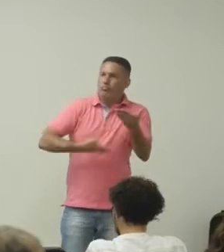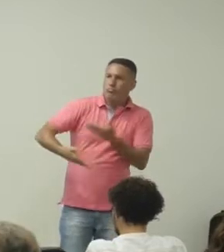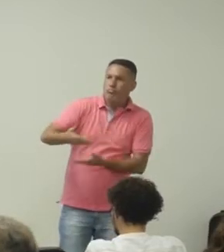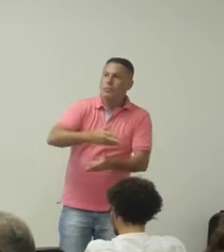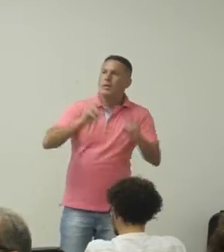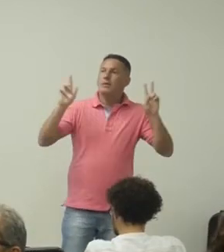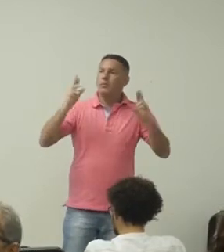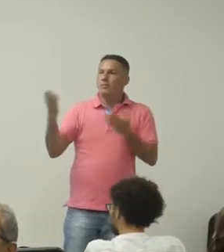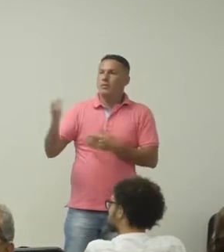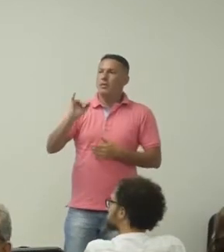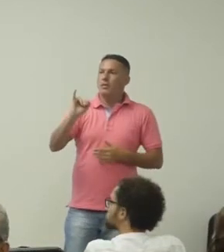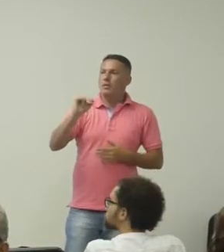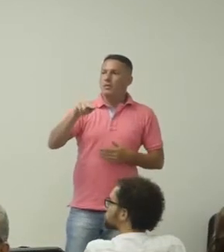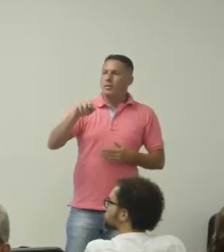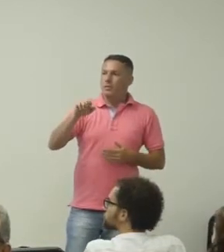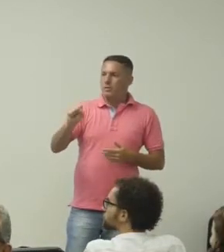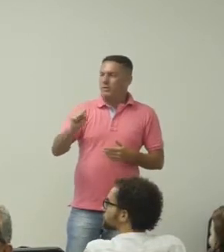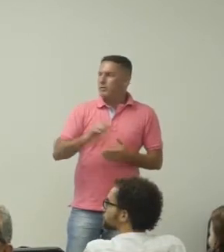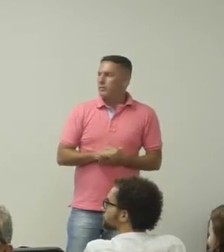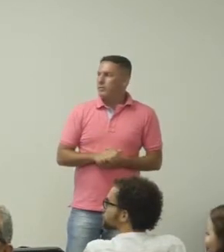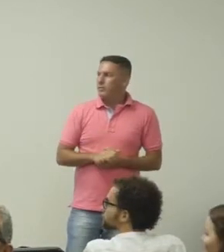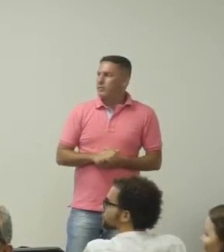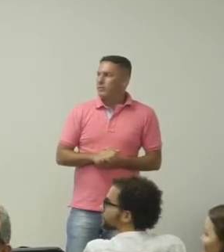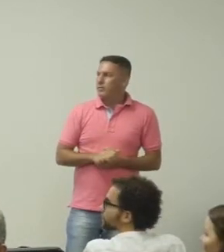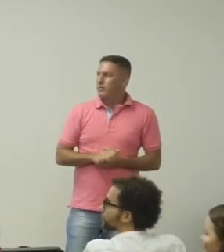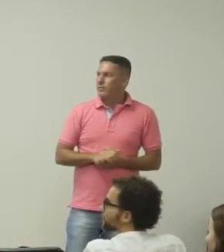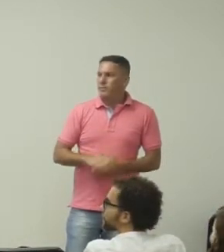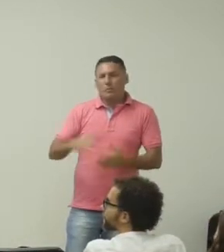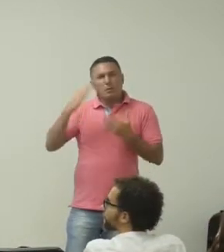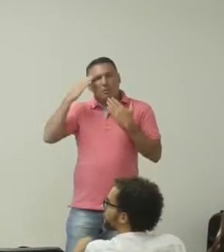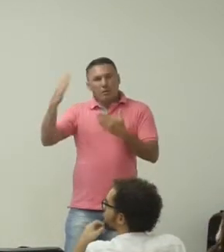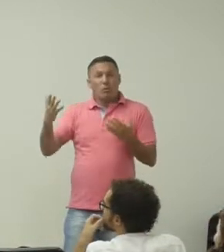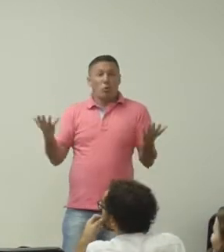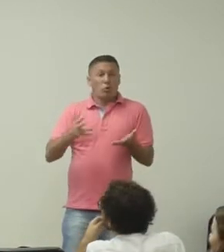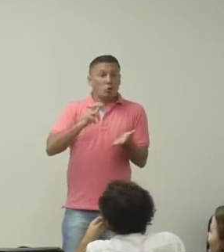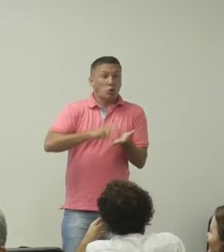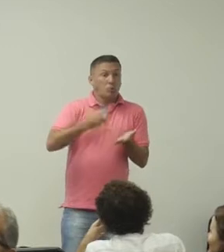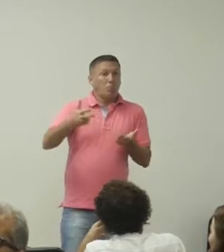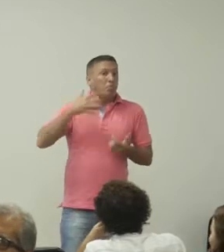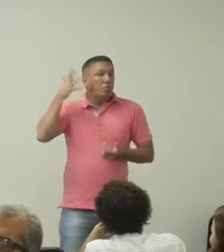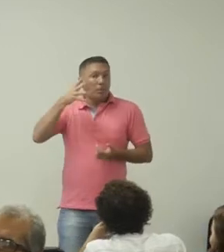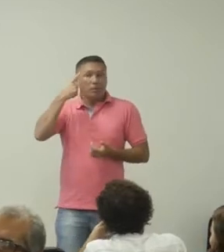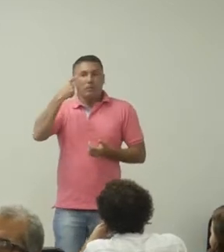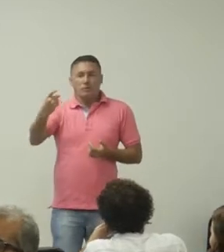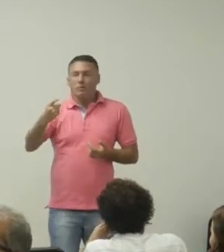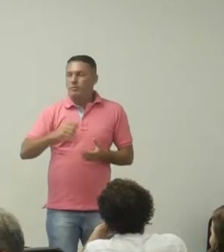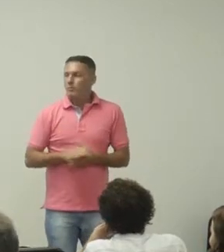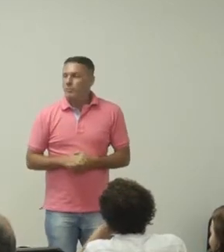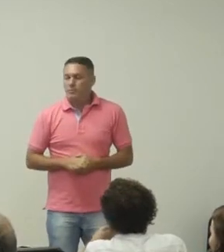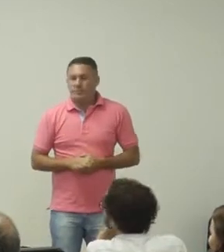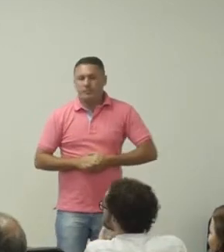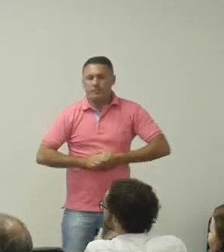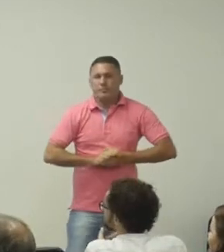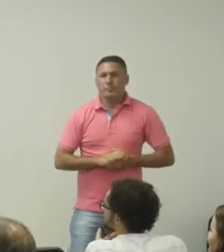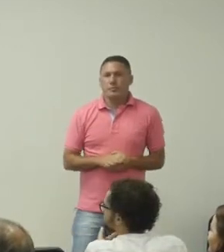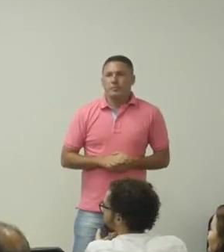conduzir os trabalhos da mesa. Obrigada, acredito que vai ser uma manhã bem produtiva para todos nós.